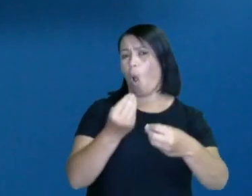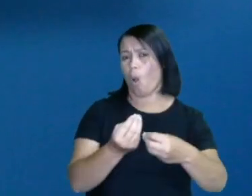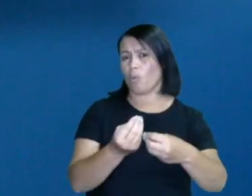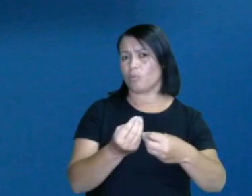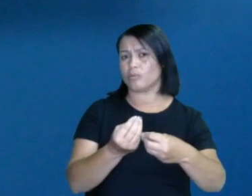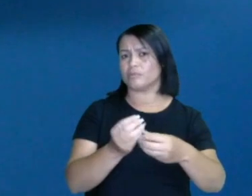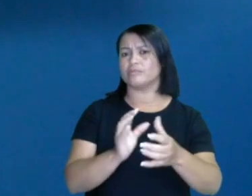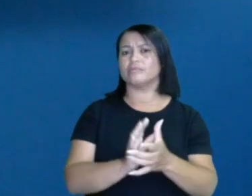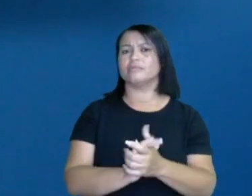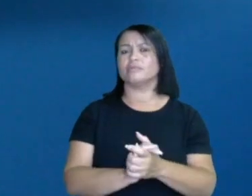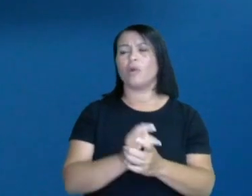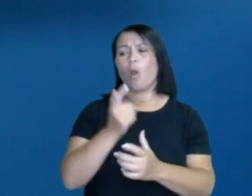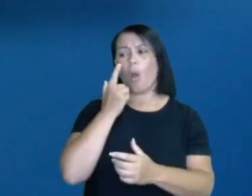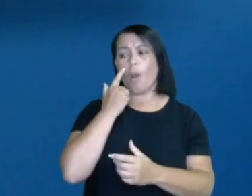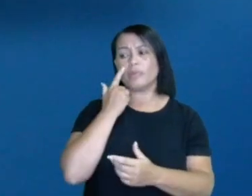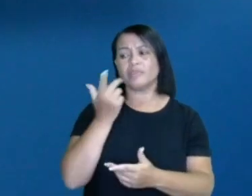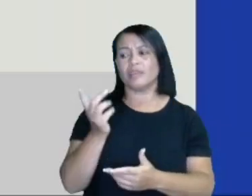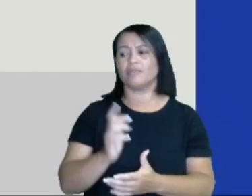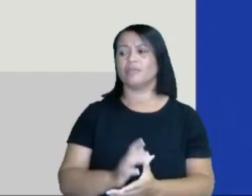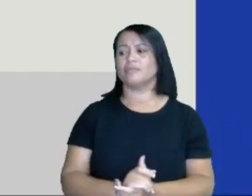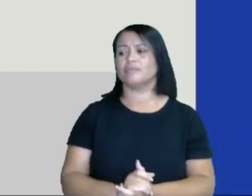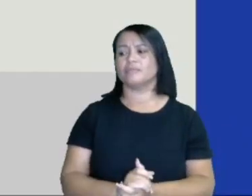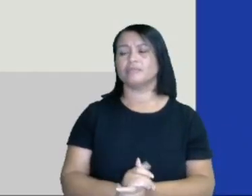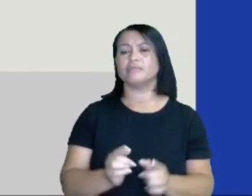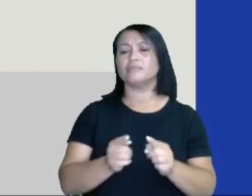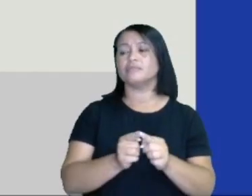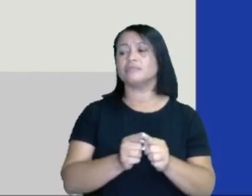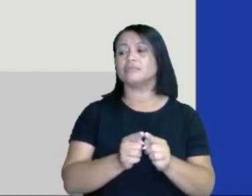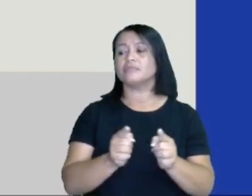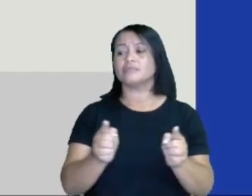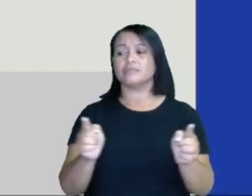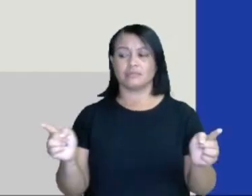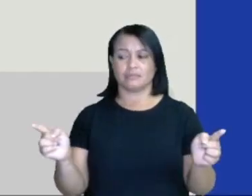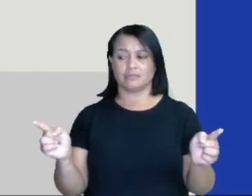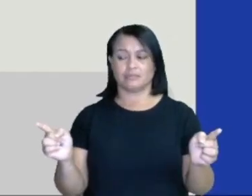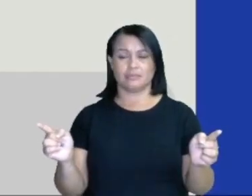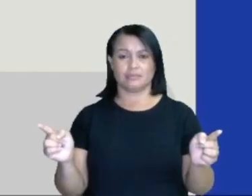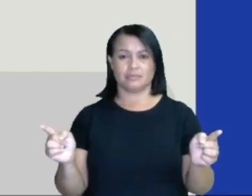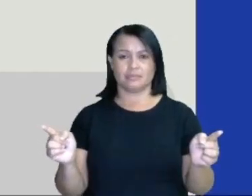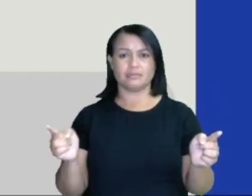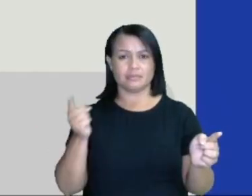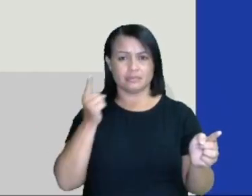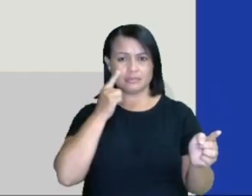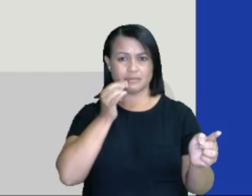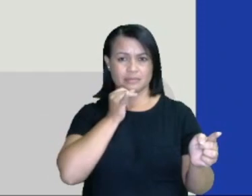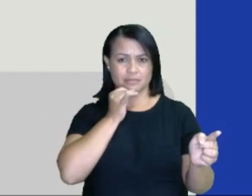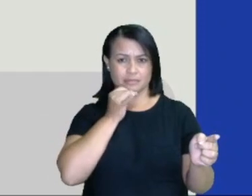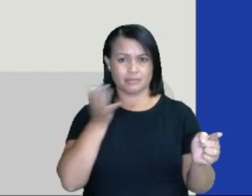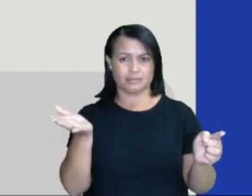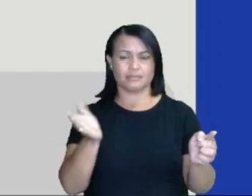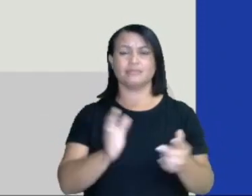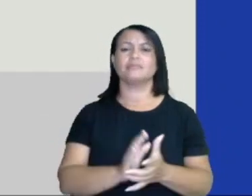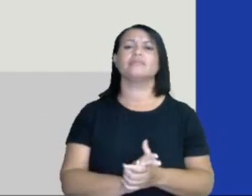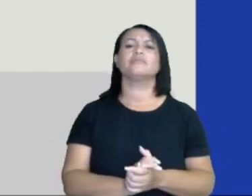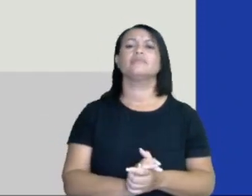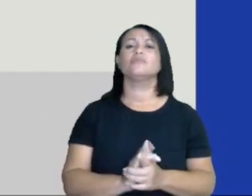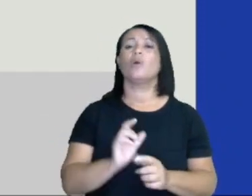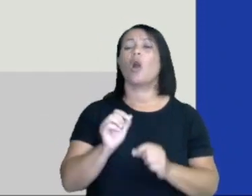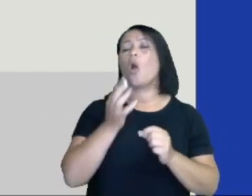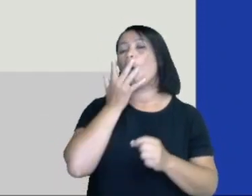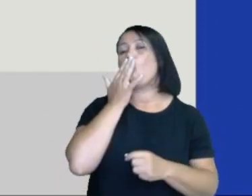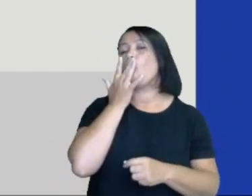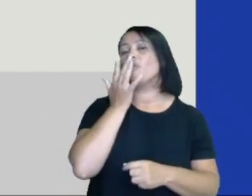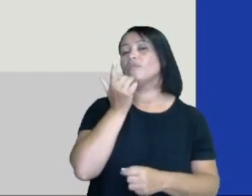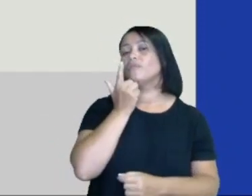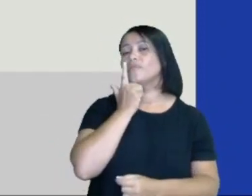a posição? Olha aí, ó, na reta numérica do exemplo aqui. Parte